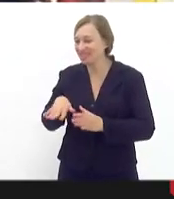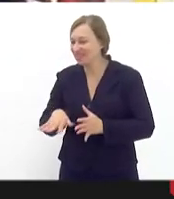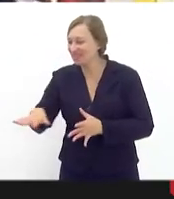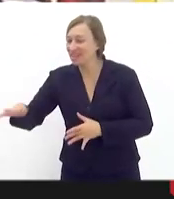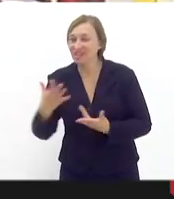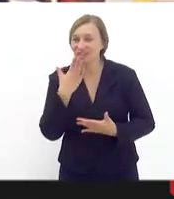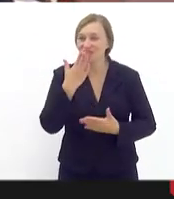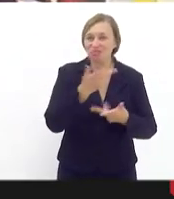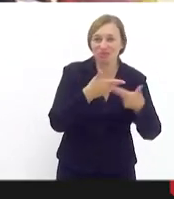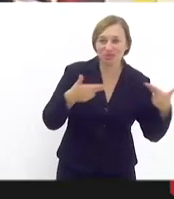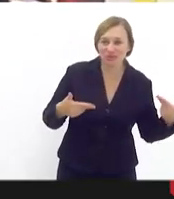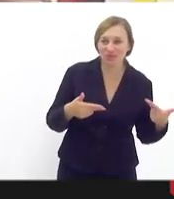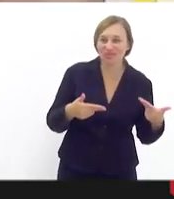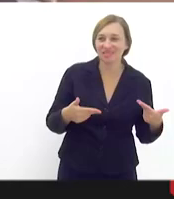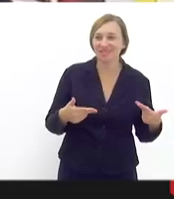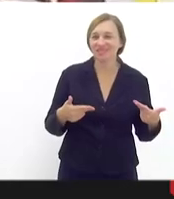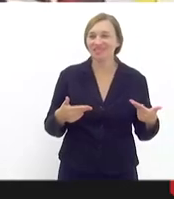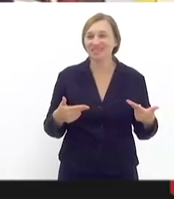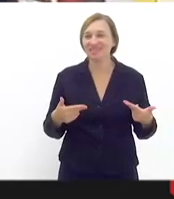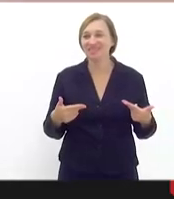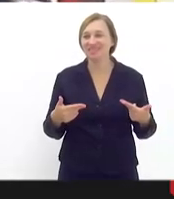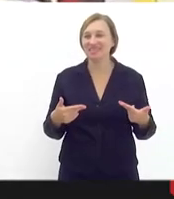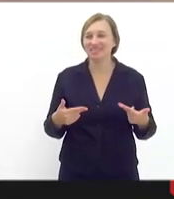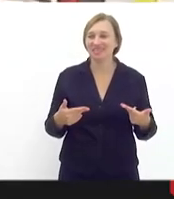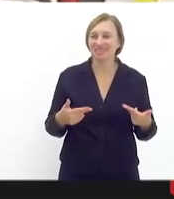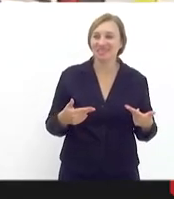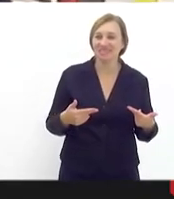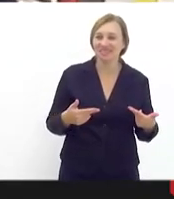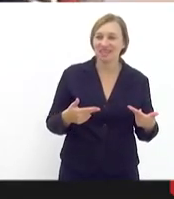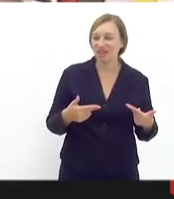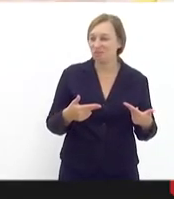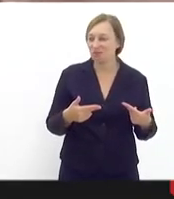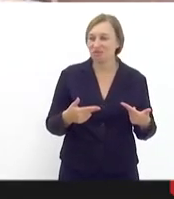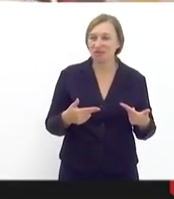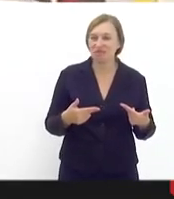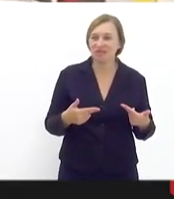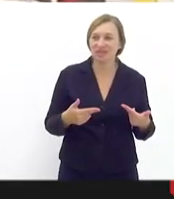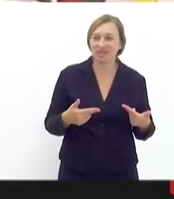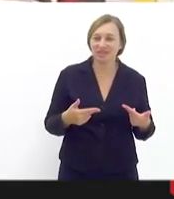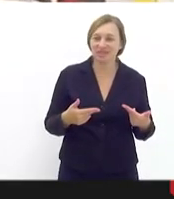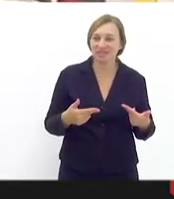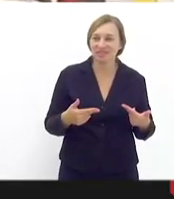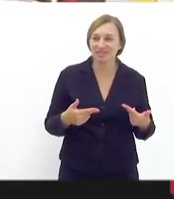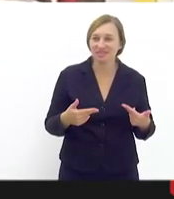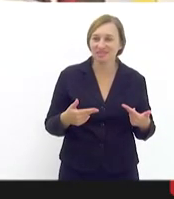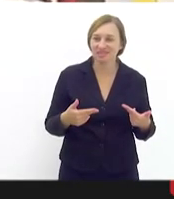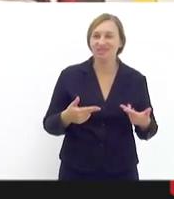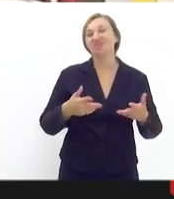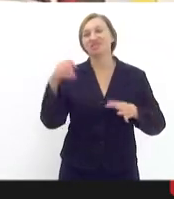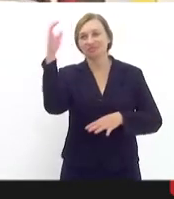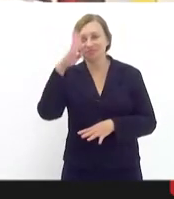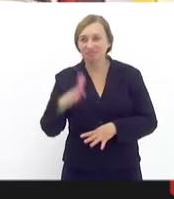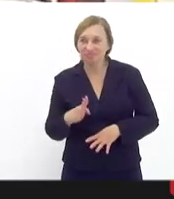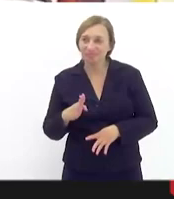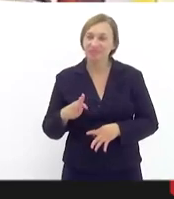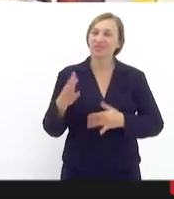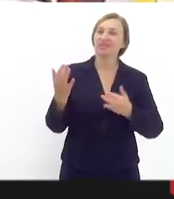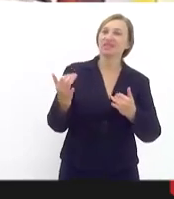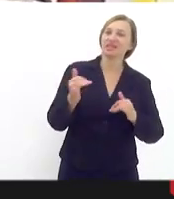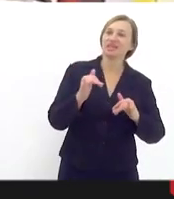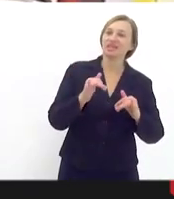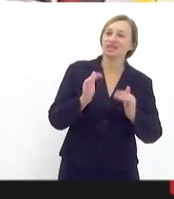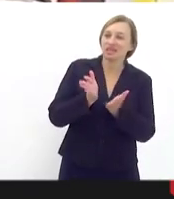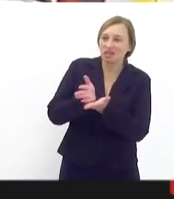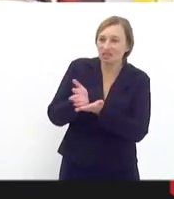é claro, né, a gente vai ter que pensar nas tecnologias e nas linguagens de Brasil e os dados dessa